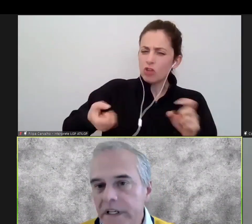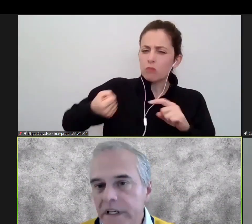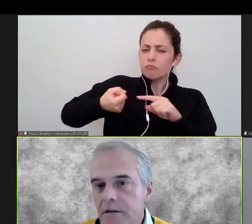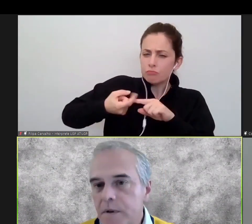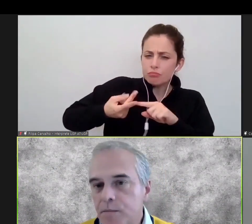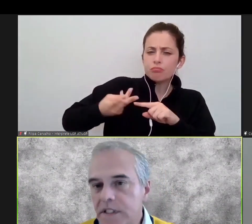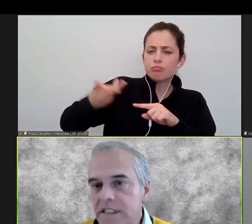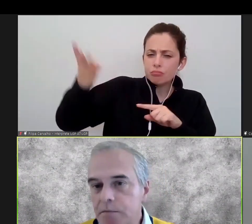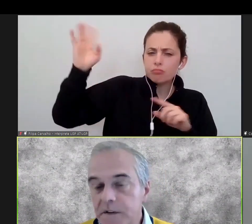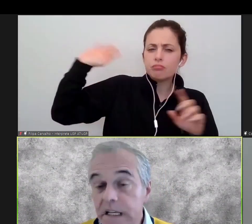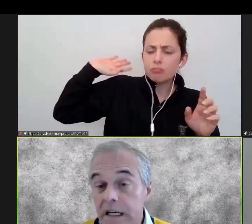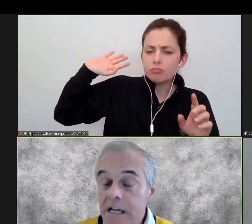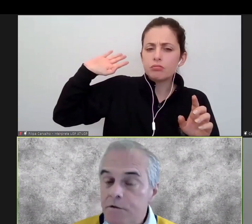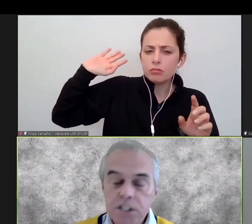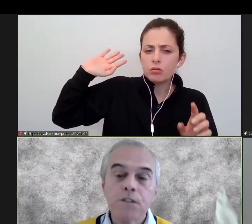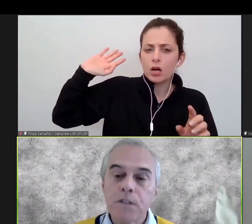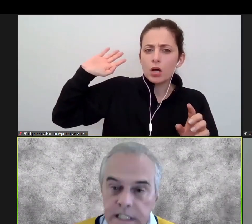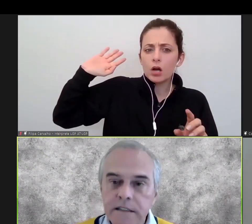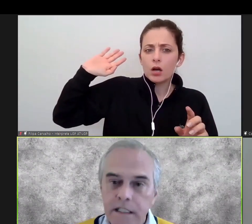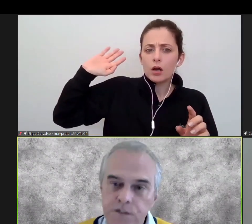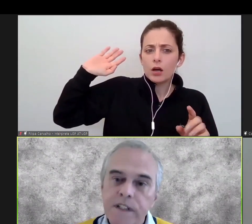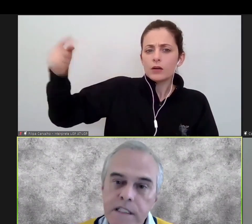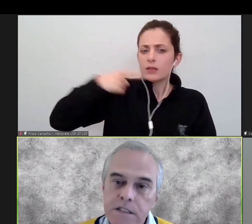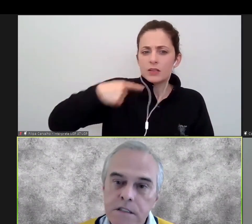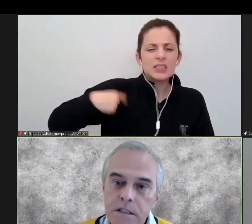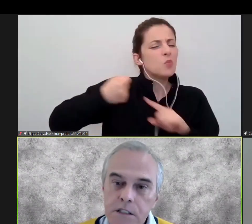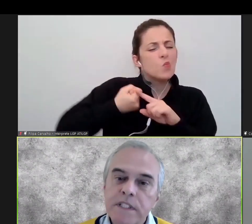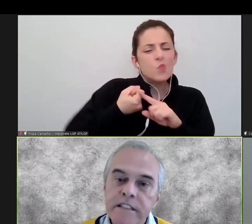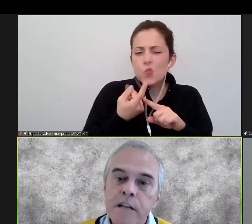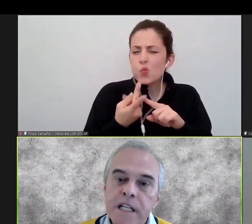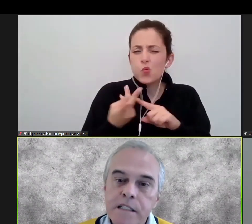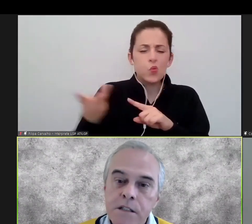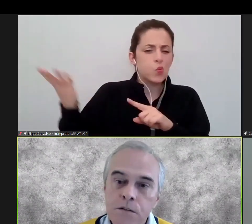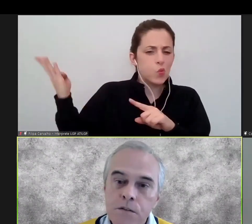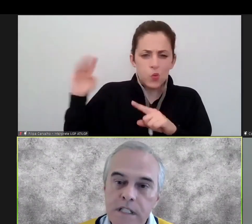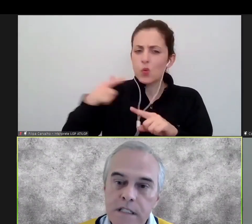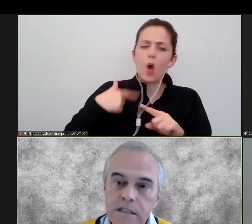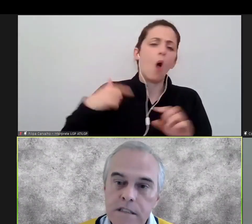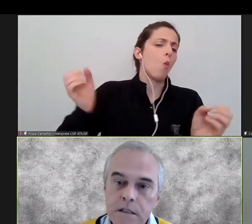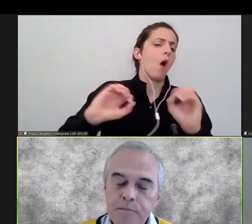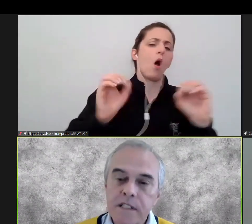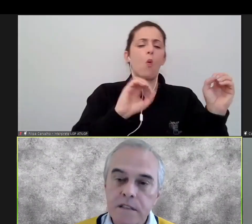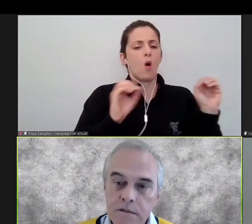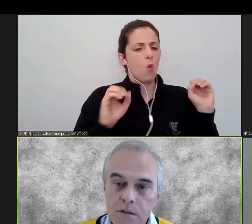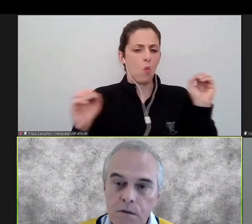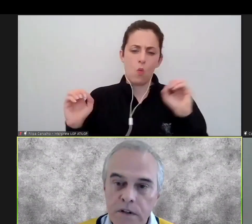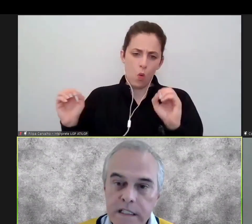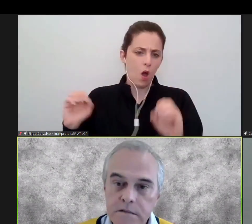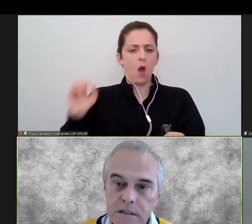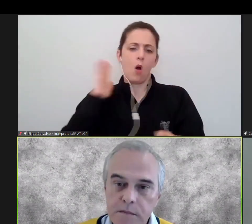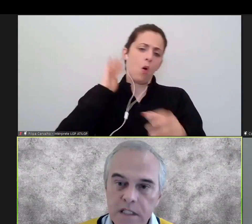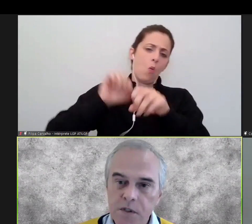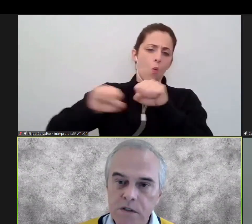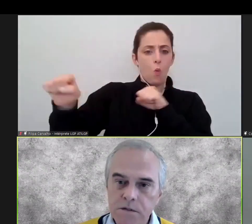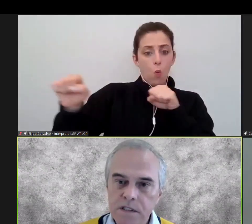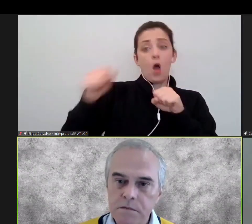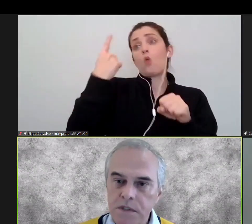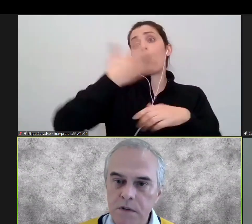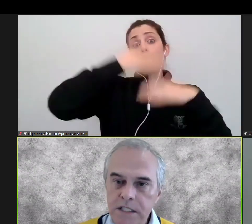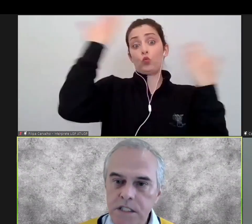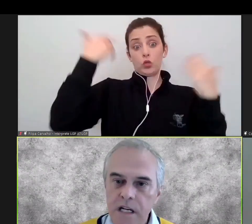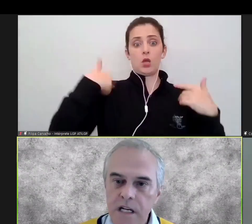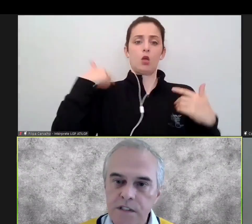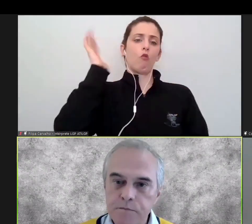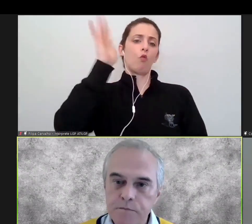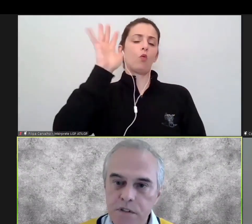que eu peguei para poder exemplificar. Foi dito tantas vezes que uma determinada circunstância, apresentando em um congresso um trabalho, a pessoa falou assim, mas não